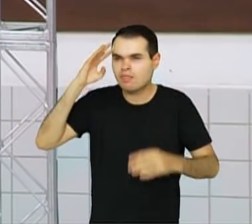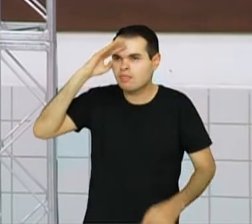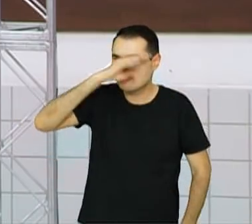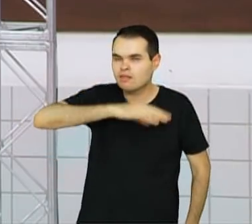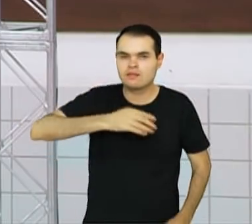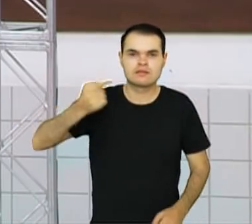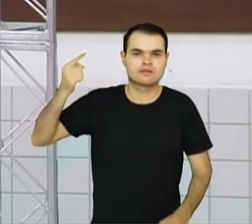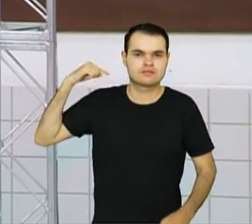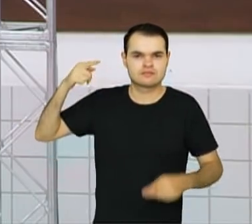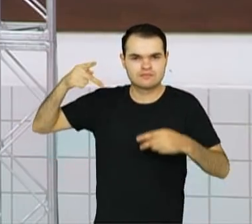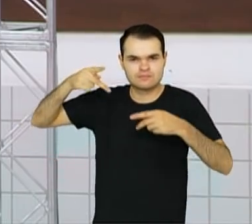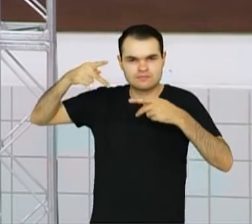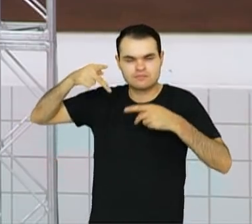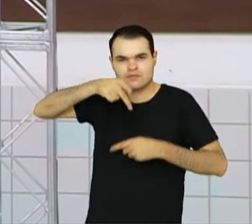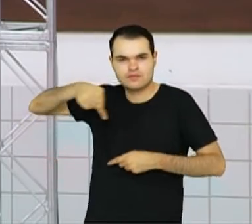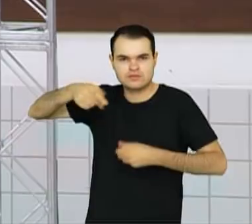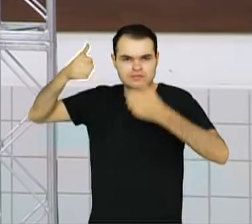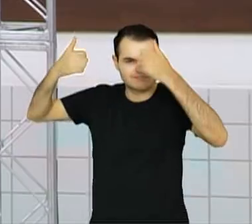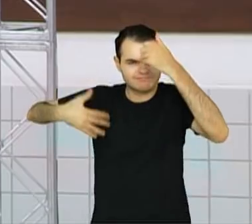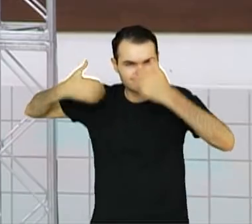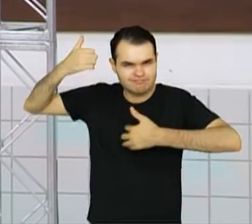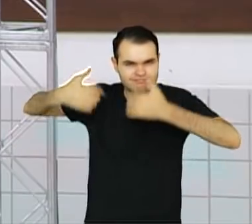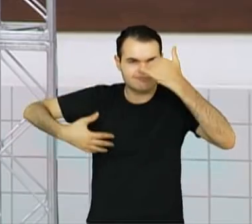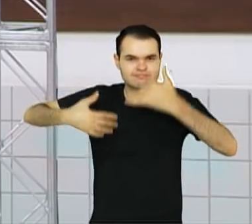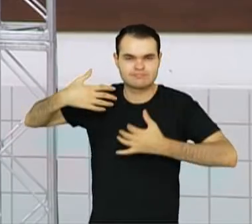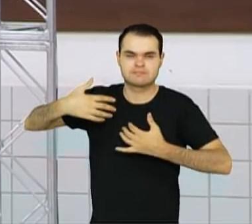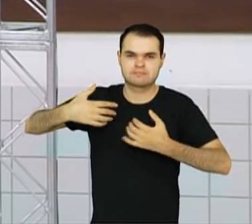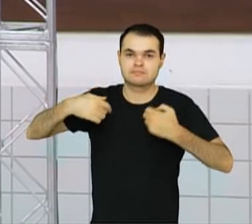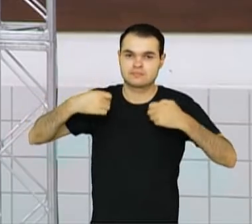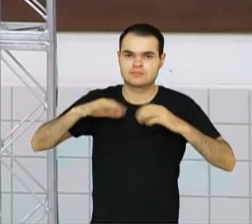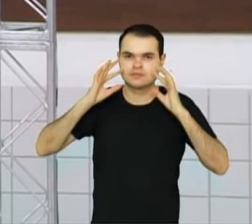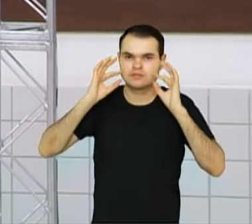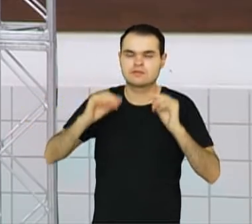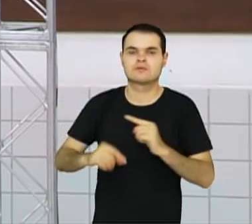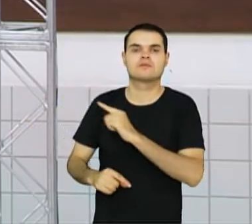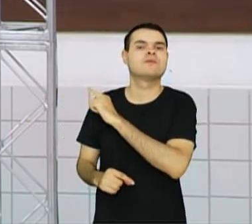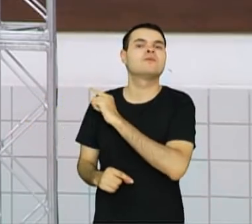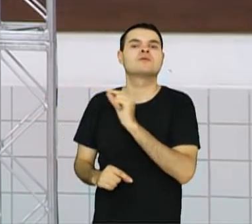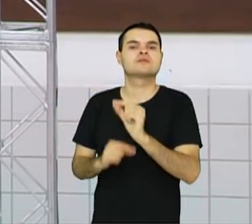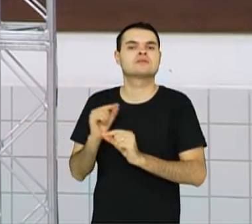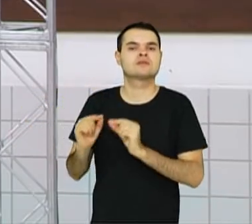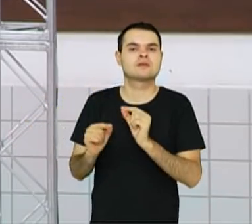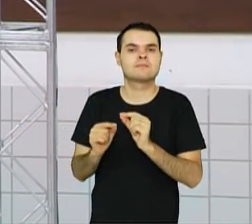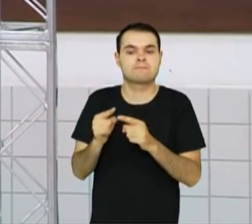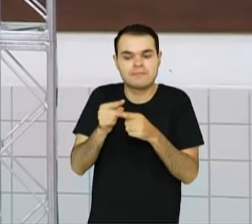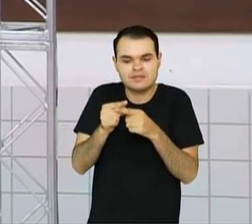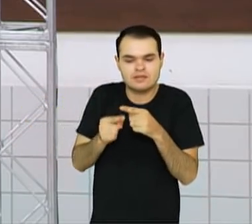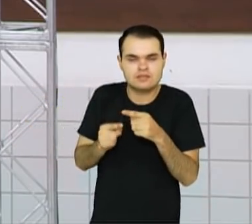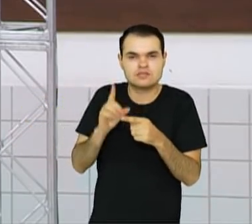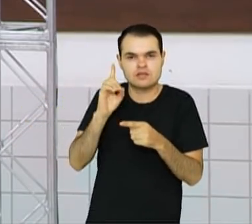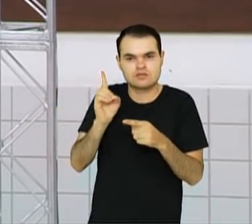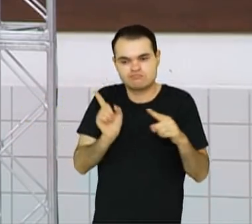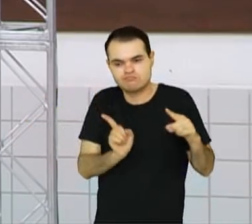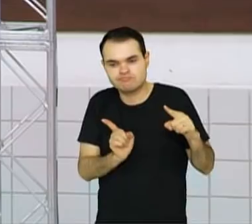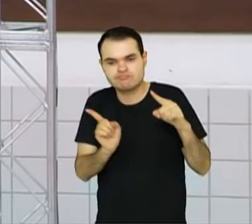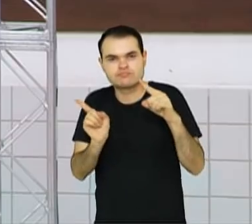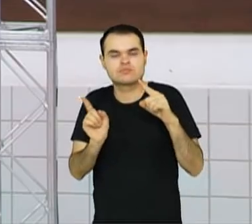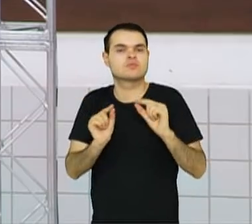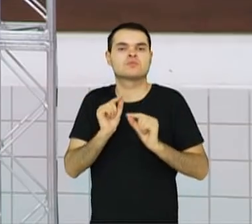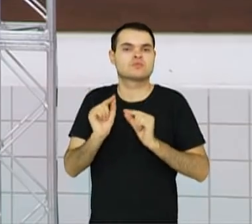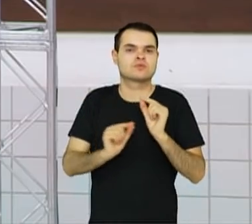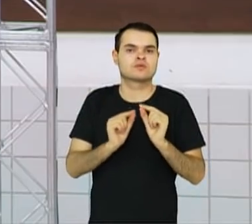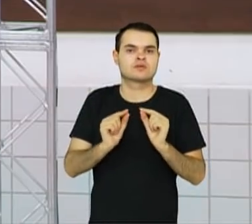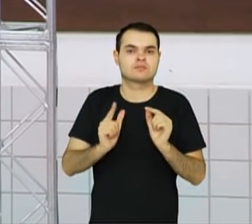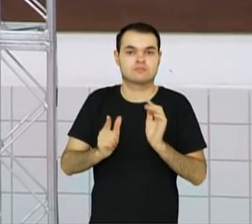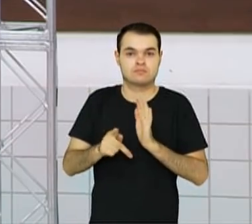anteriormente, certo? Tem mais uma situação. Por que ele fala em metade das diagonais? Porque você já sabe, nós já conversamos anteriormente,